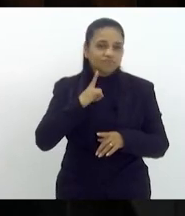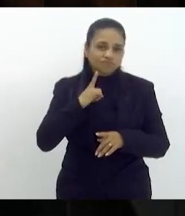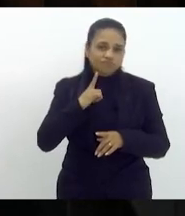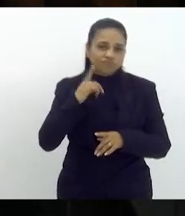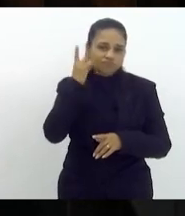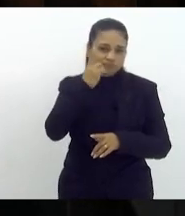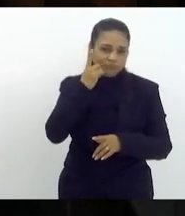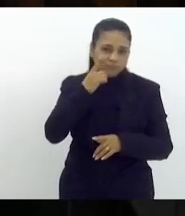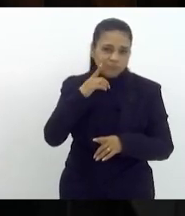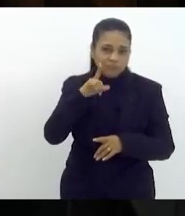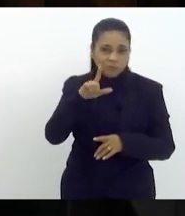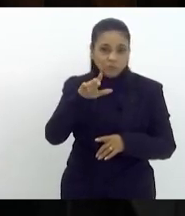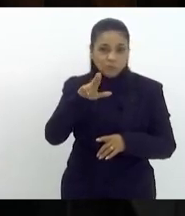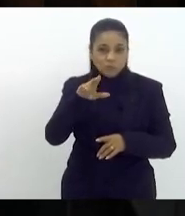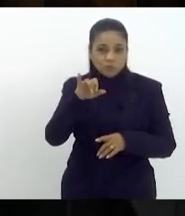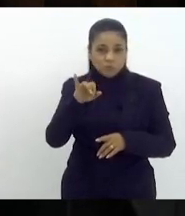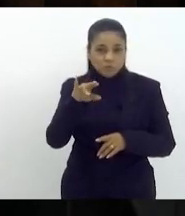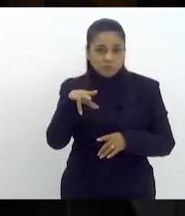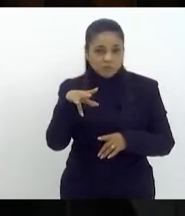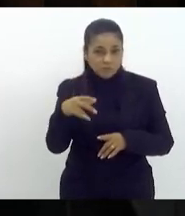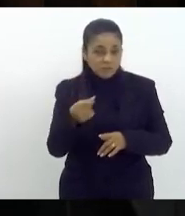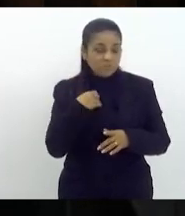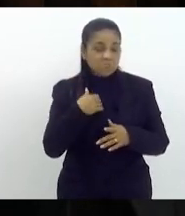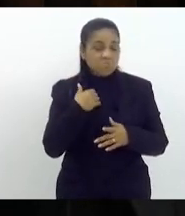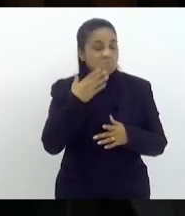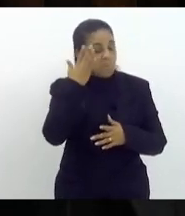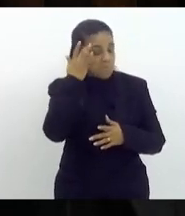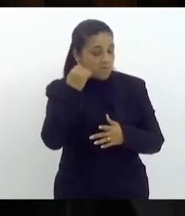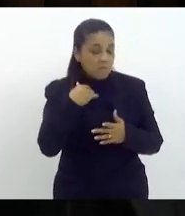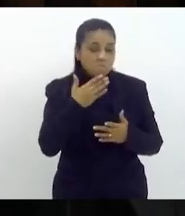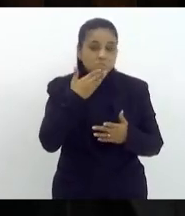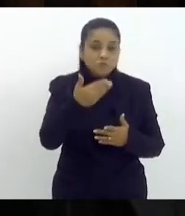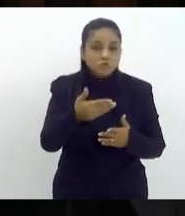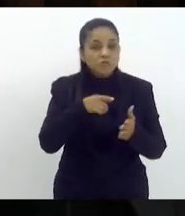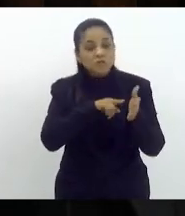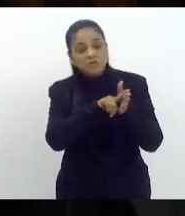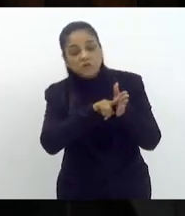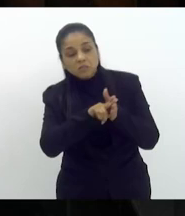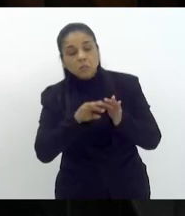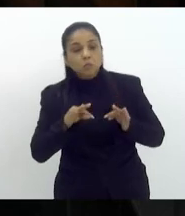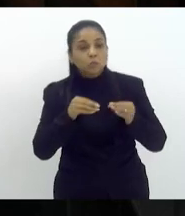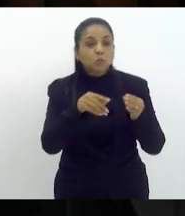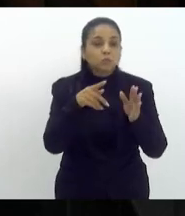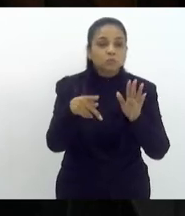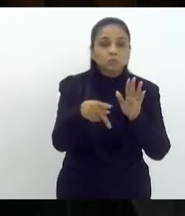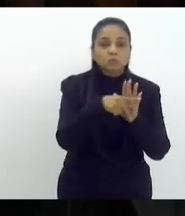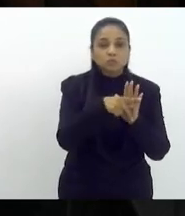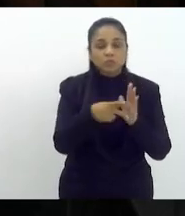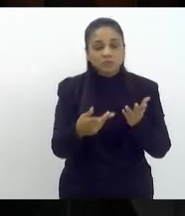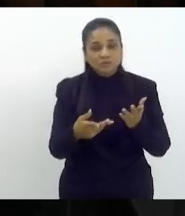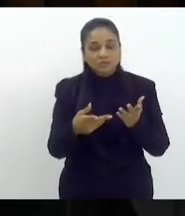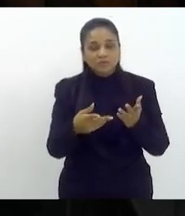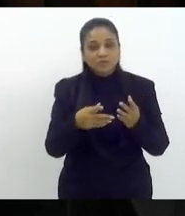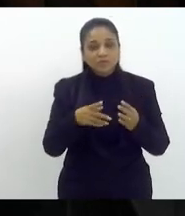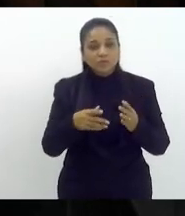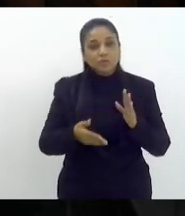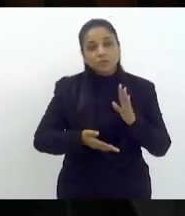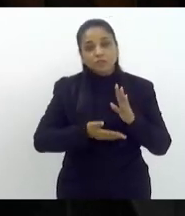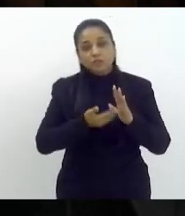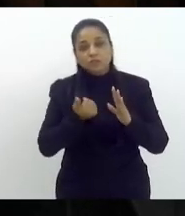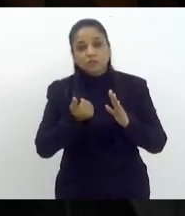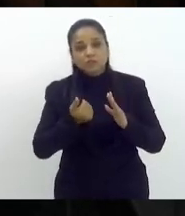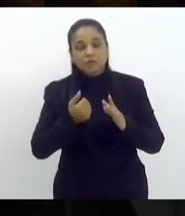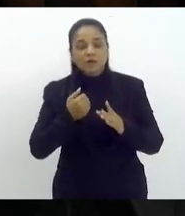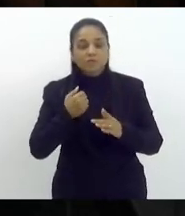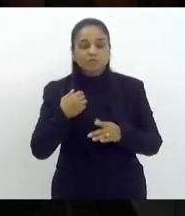pedir verificação de votação em todos os projetos tira o quórum e depois o